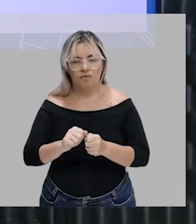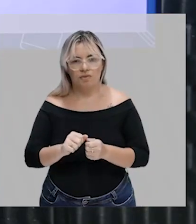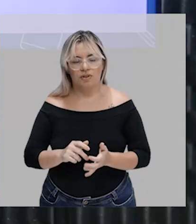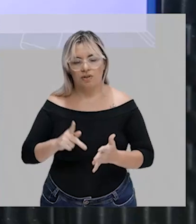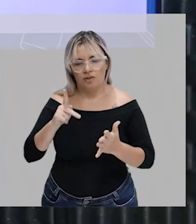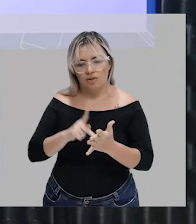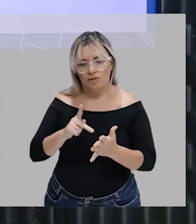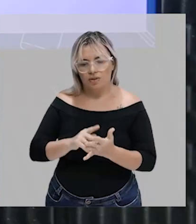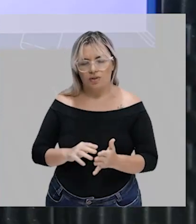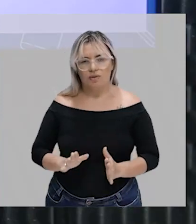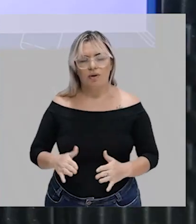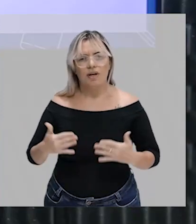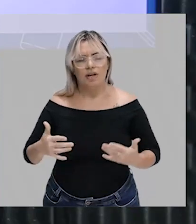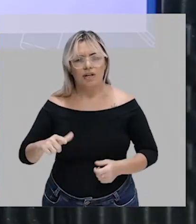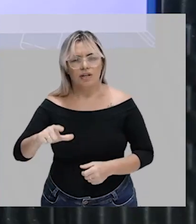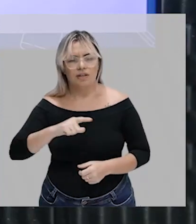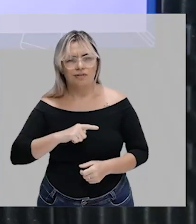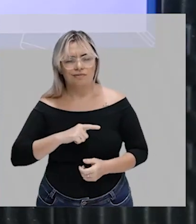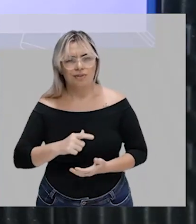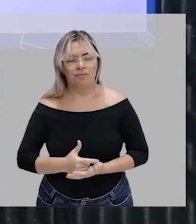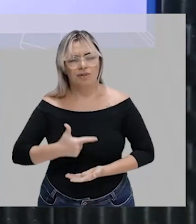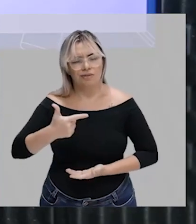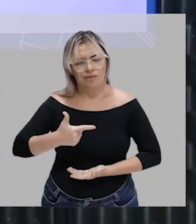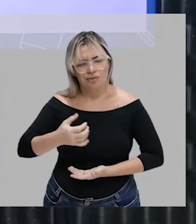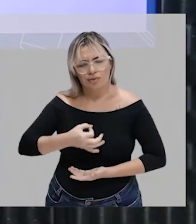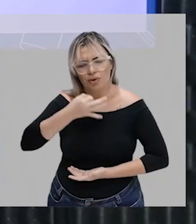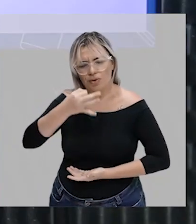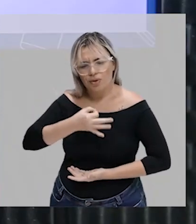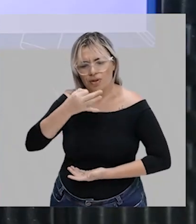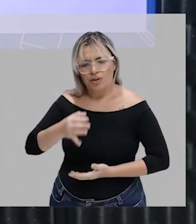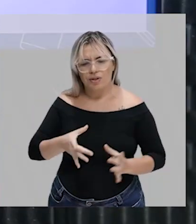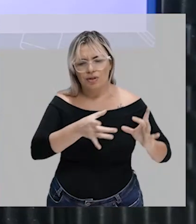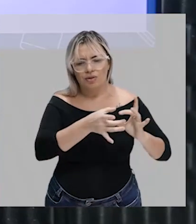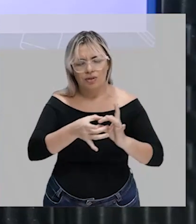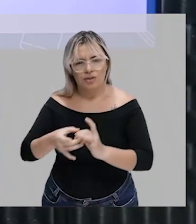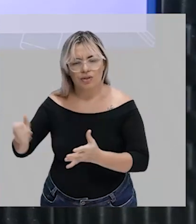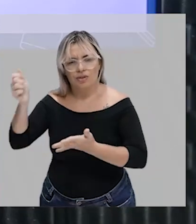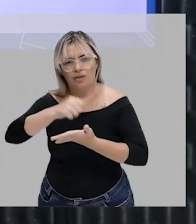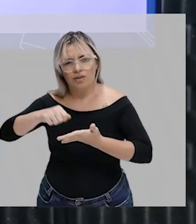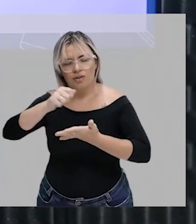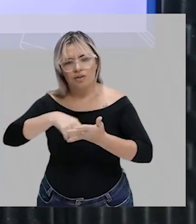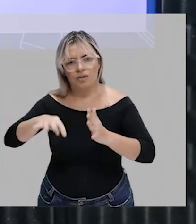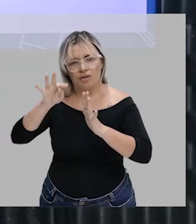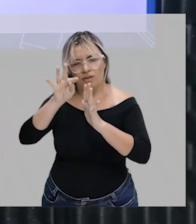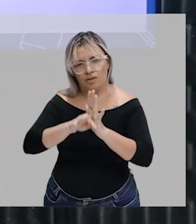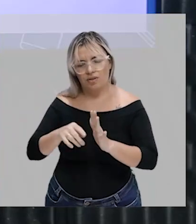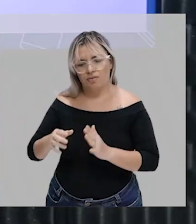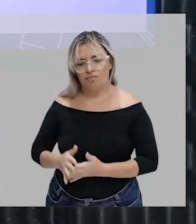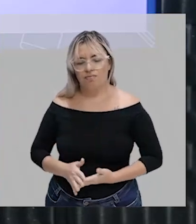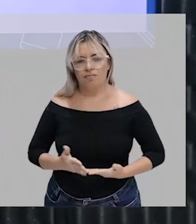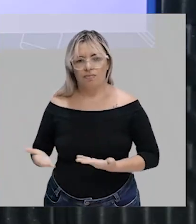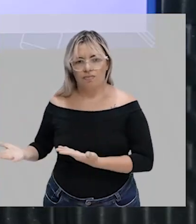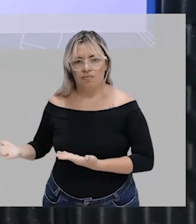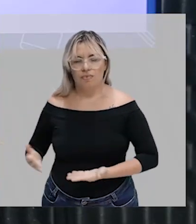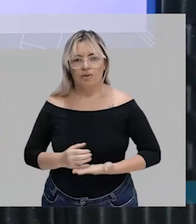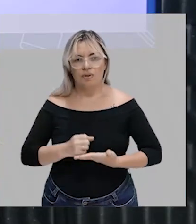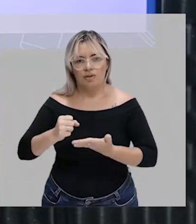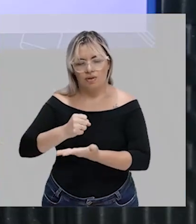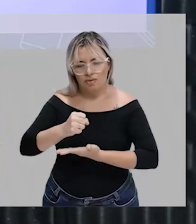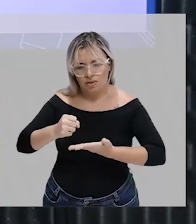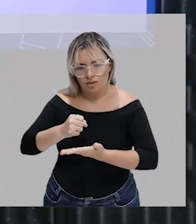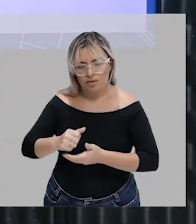Ele tem uma segunda intenção? Em que contexto ele escreveu o texto? Isso aqui é base, tá? Para vocês fazerem um